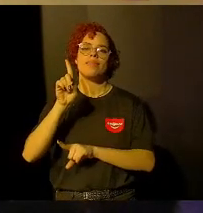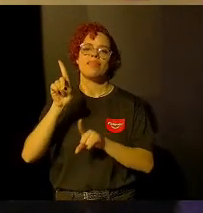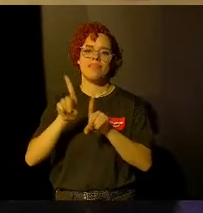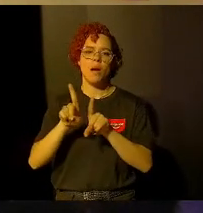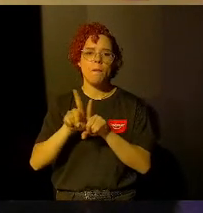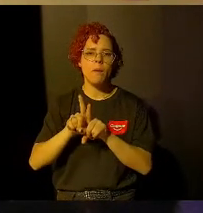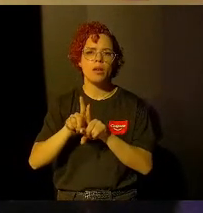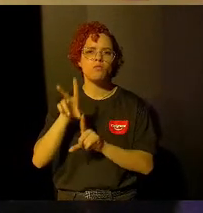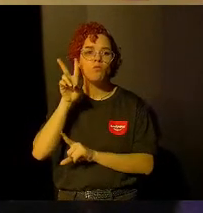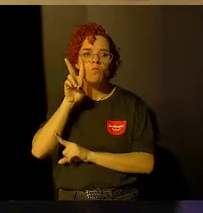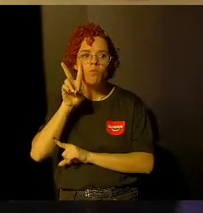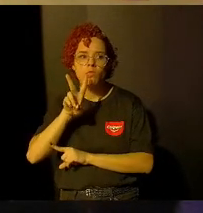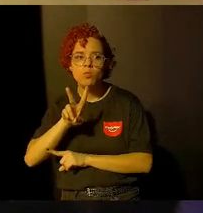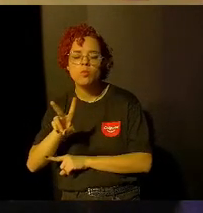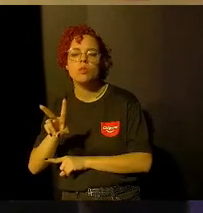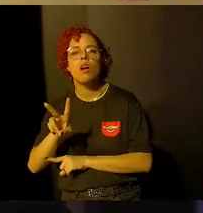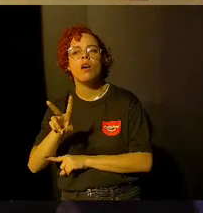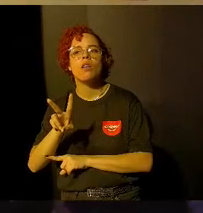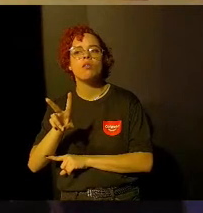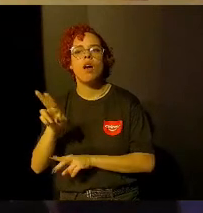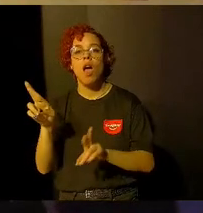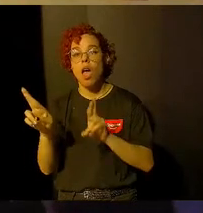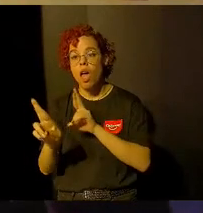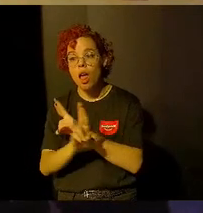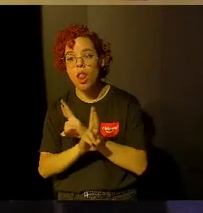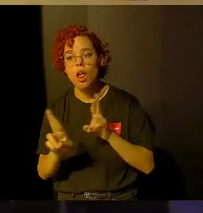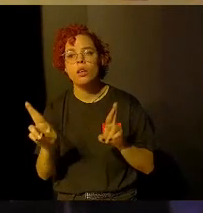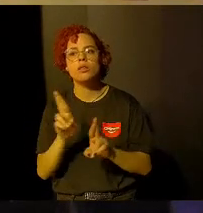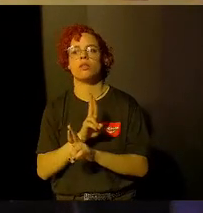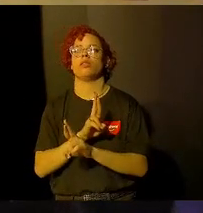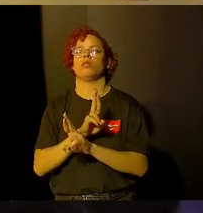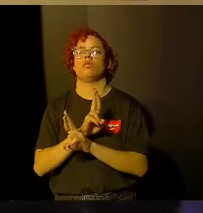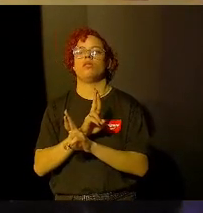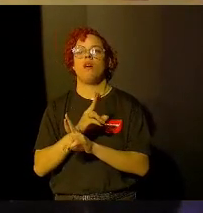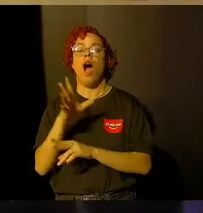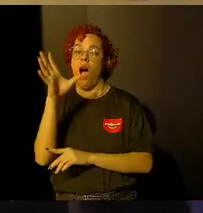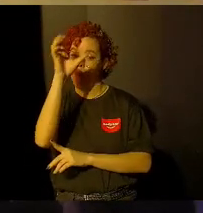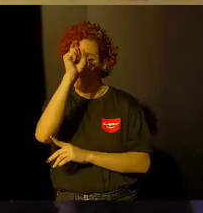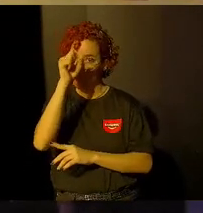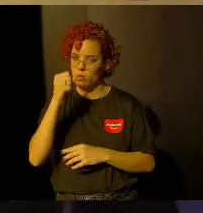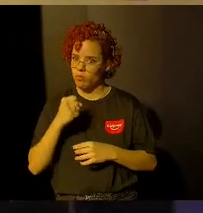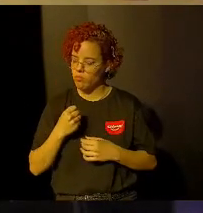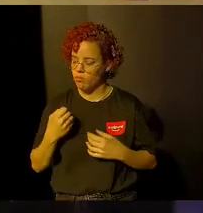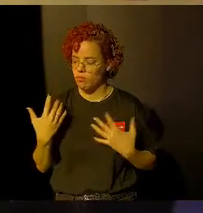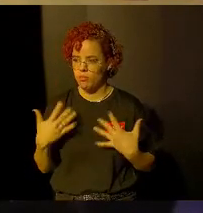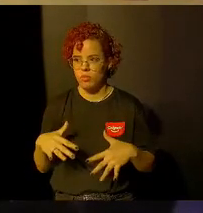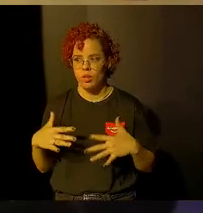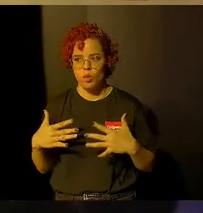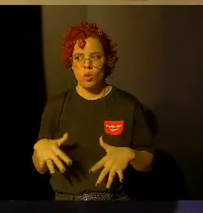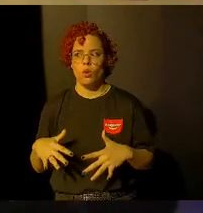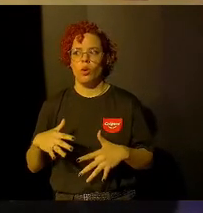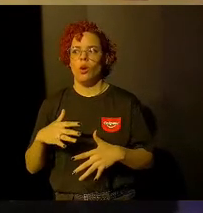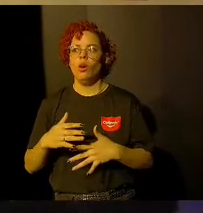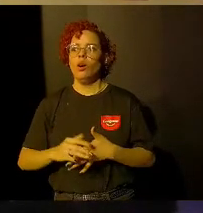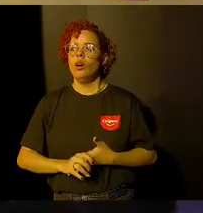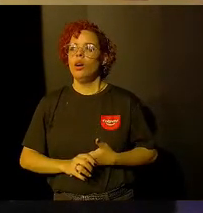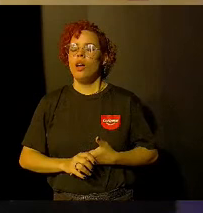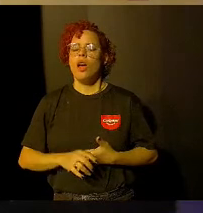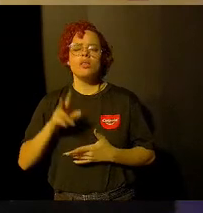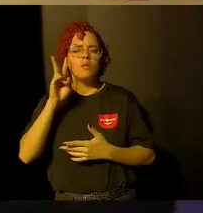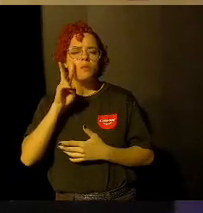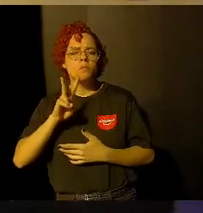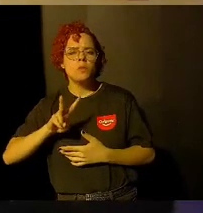e da relação que eu também Aprendo muito e essa essa